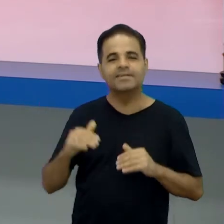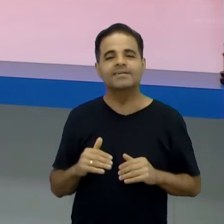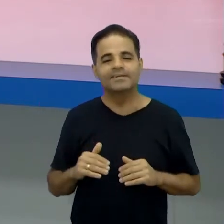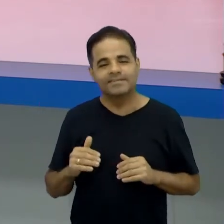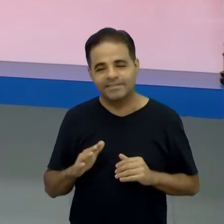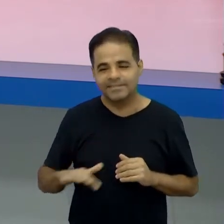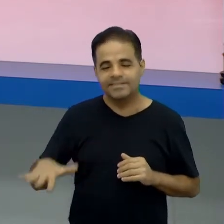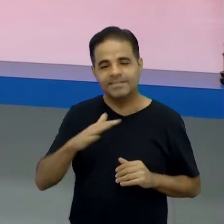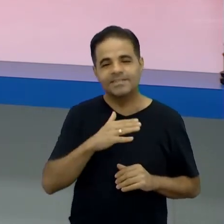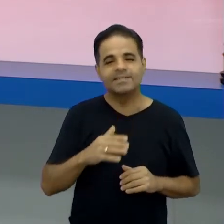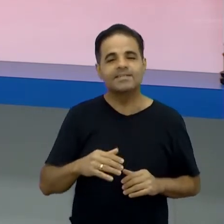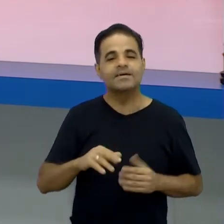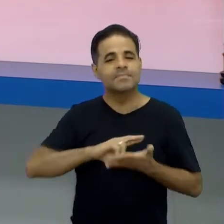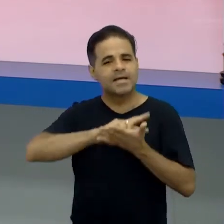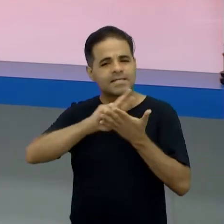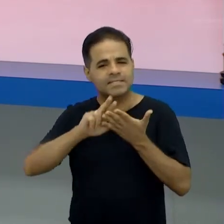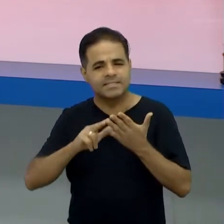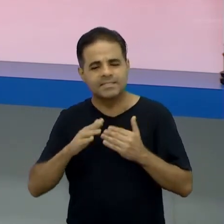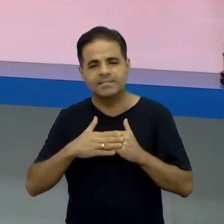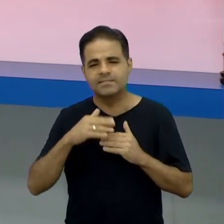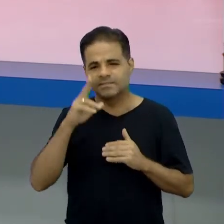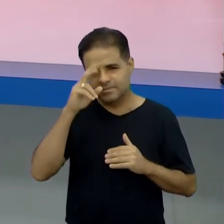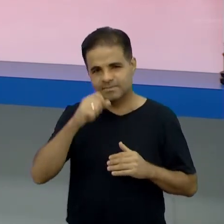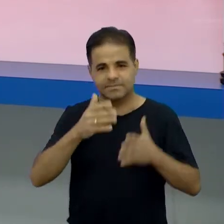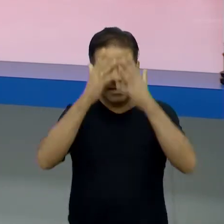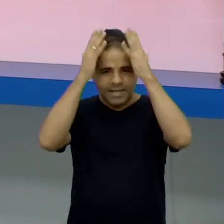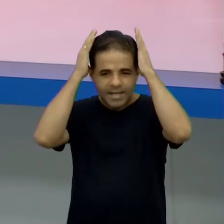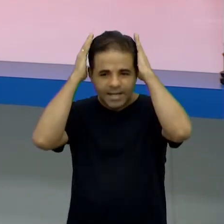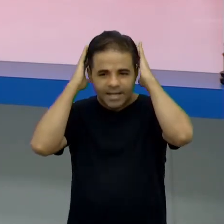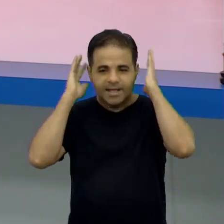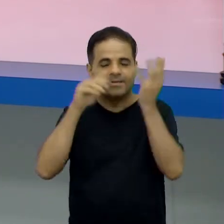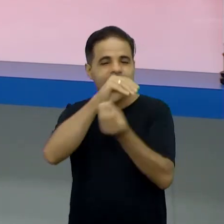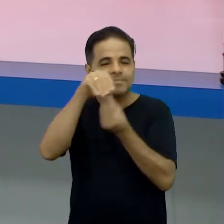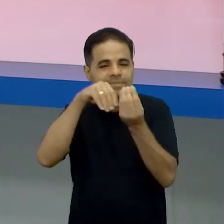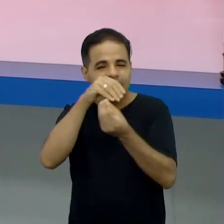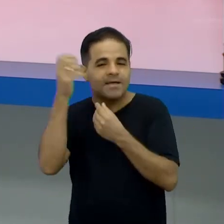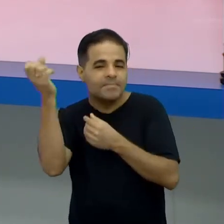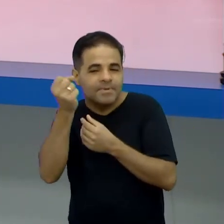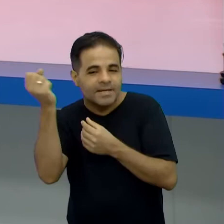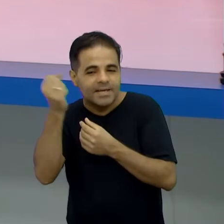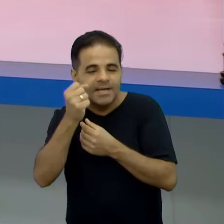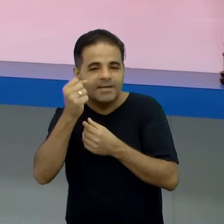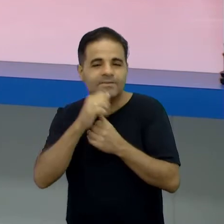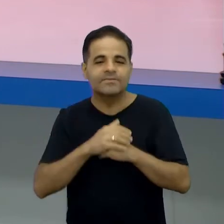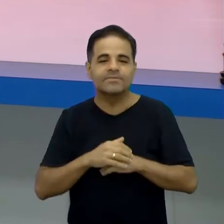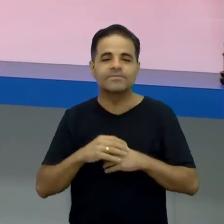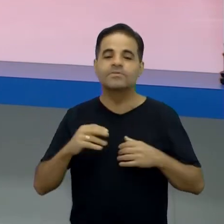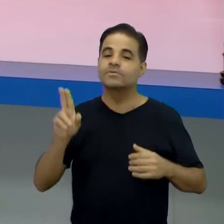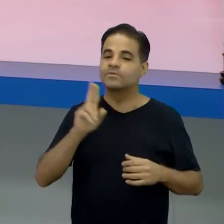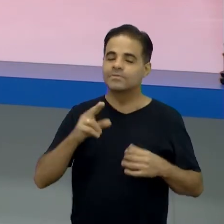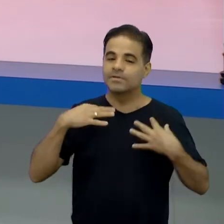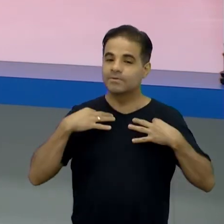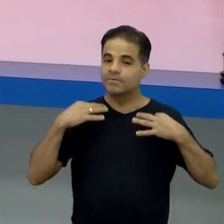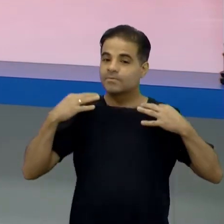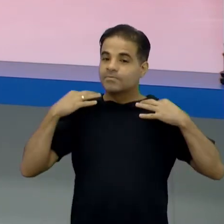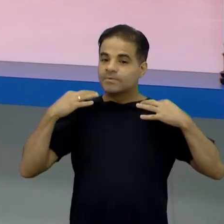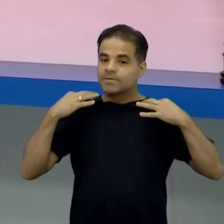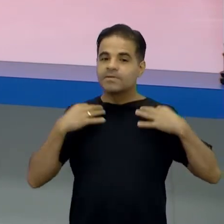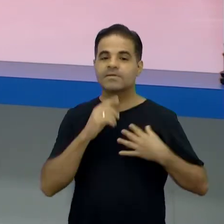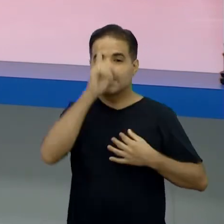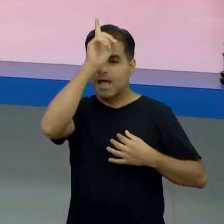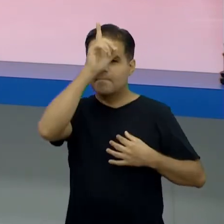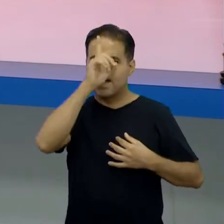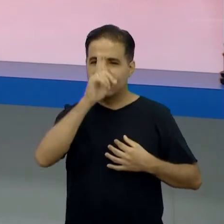ok? Acho que a minha característica mais forte, eu tenho os cabelos grisalhos, ok? Estou com a camiseta